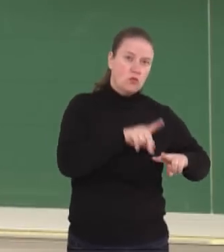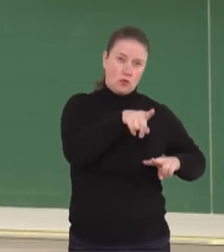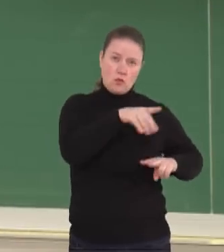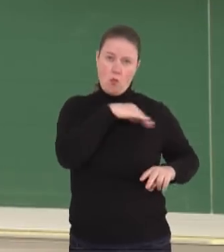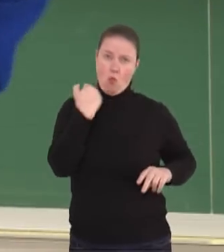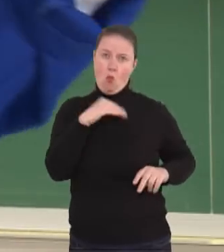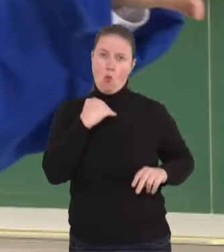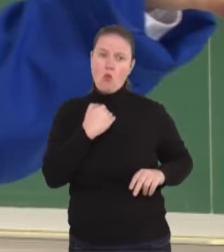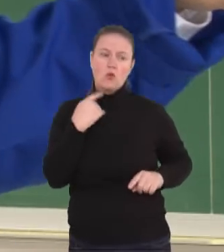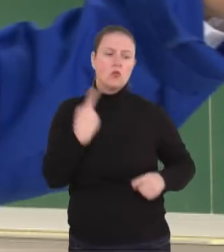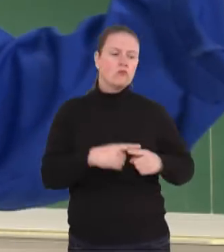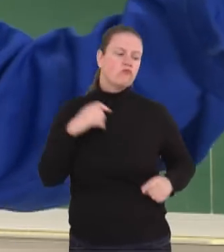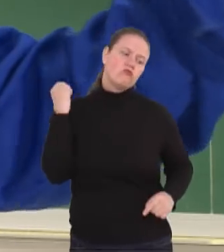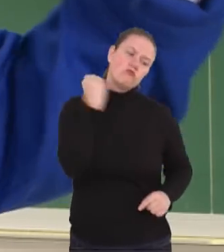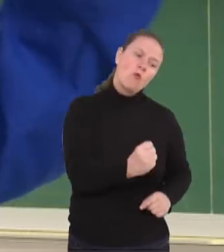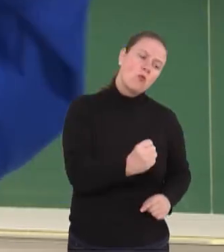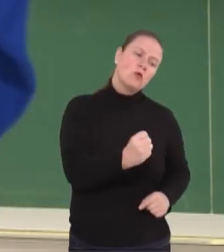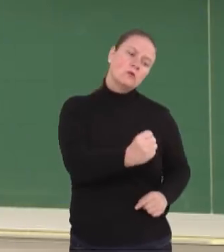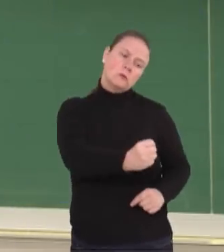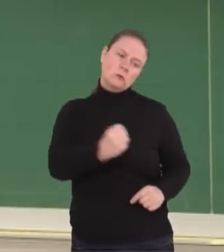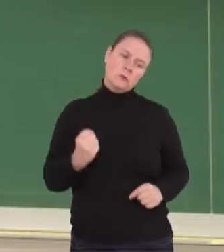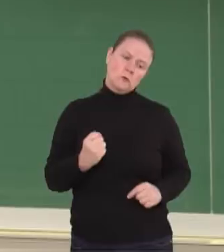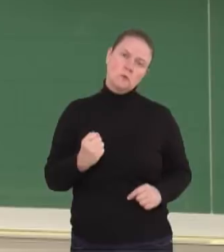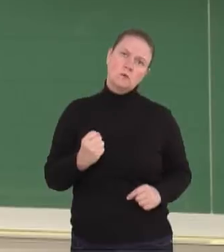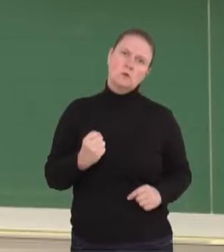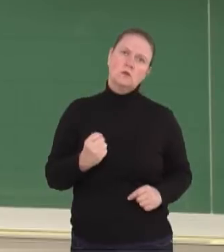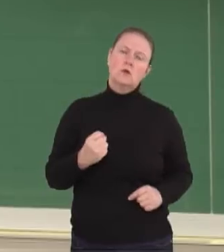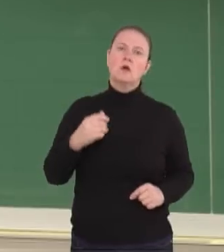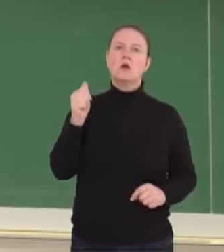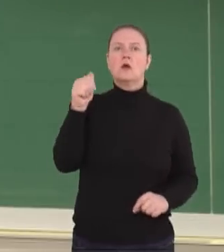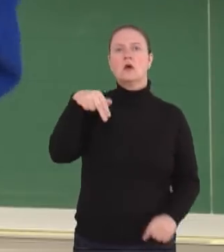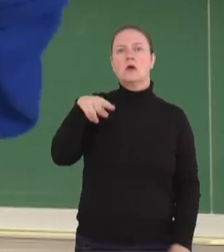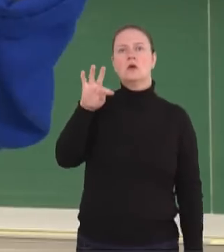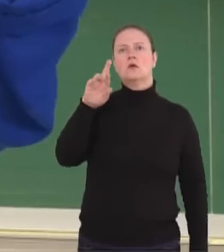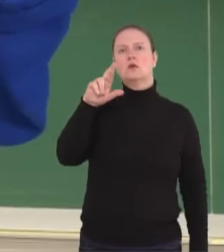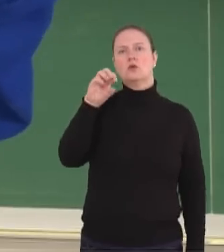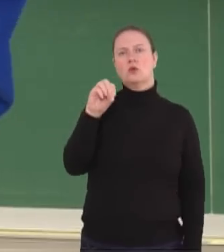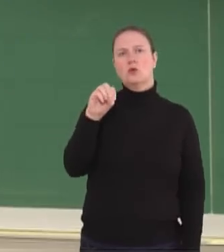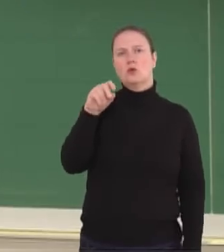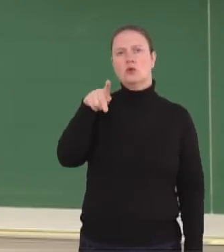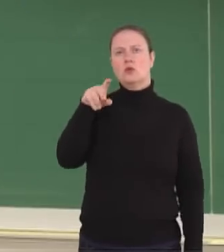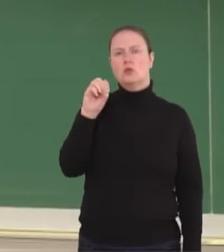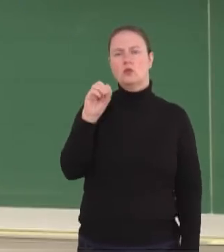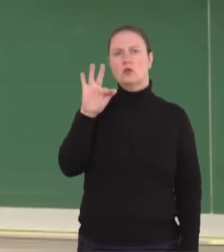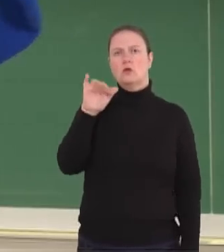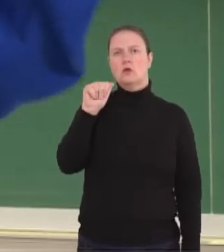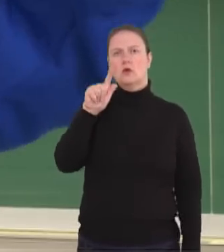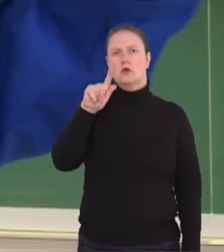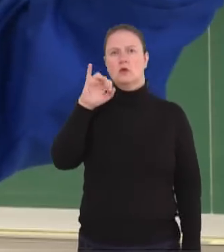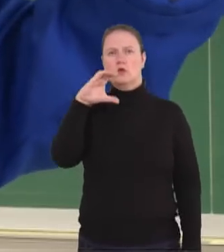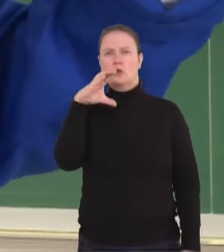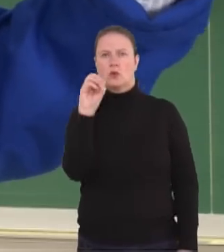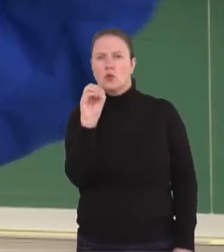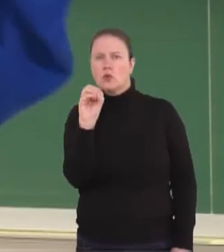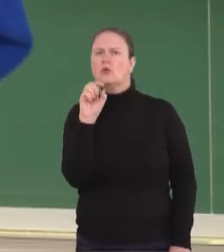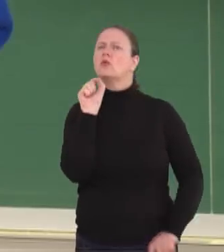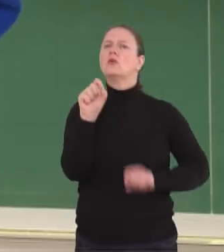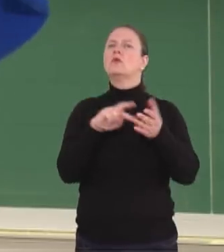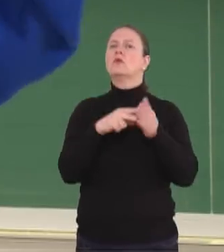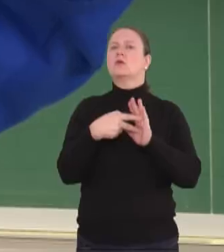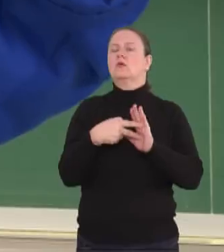ritual antropofágico, né, retomando lá, antropo significa homem, e fágico vem de fagos.